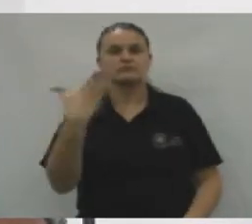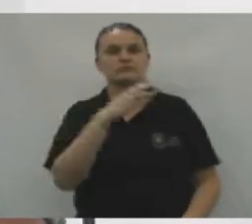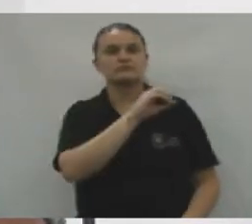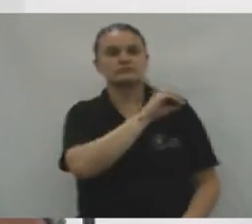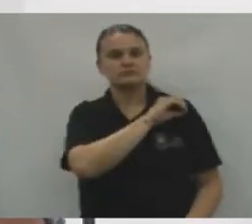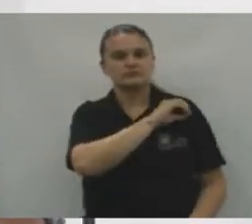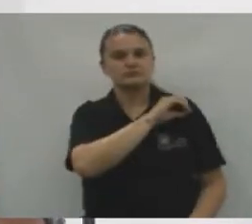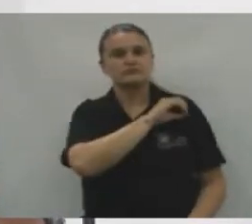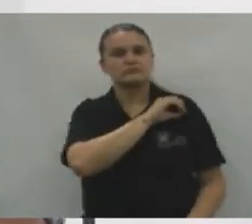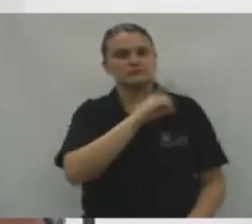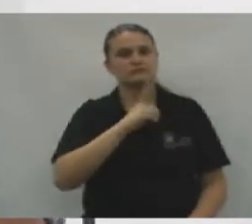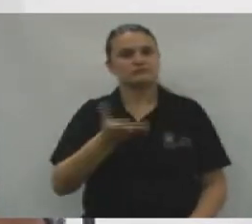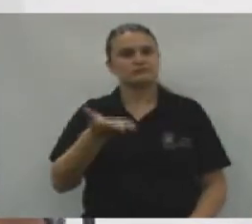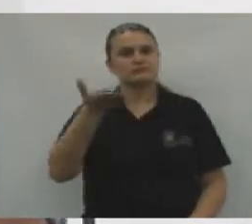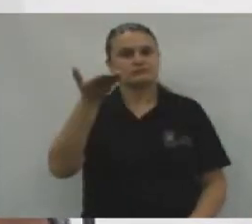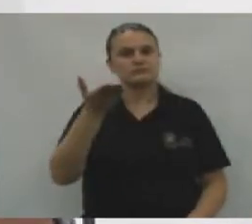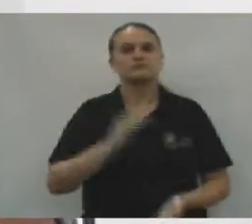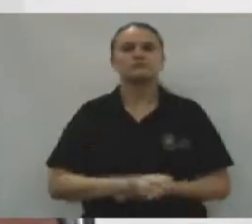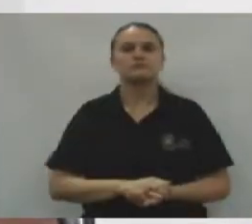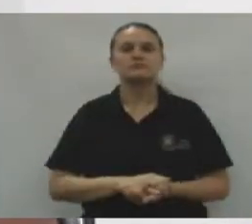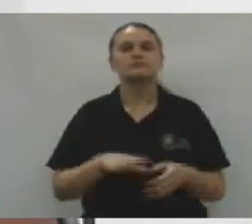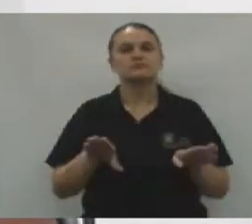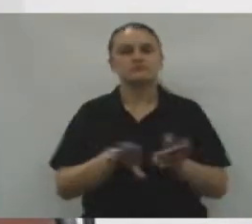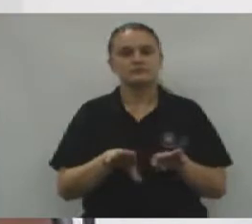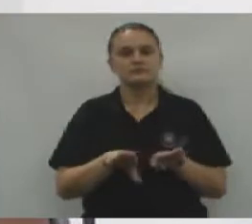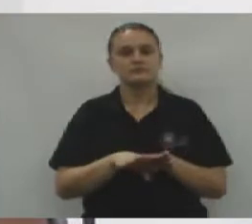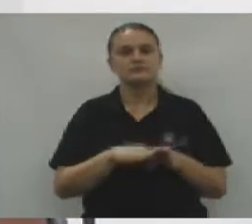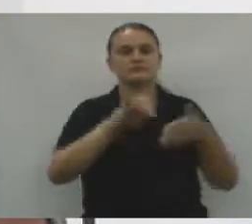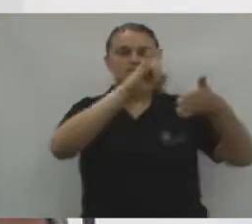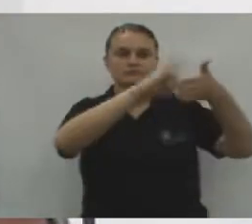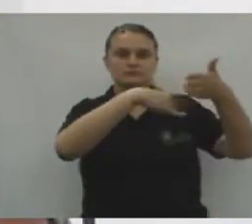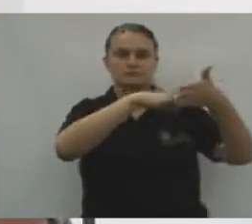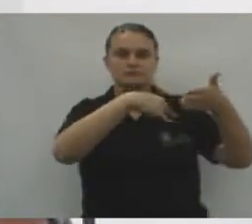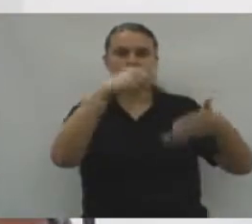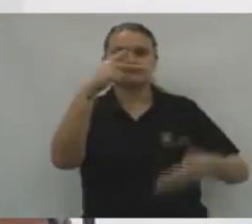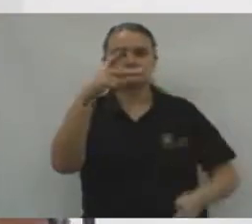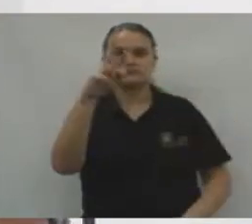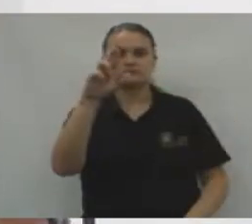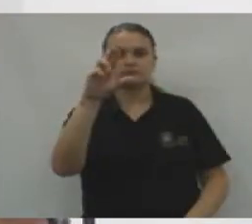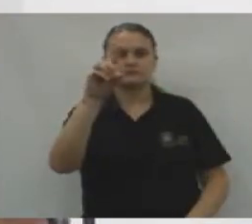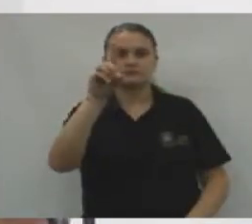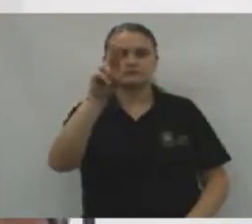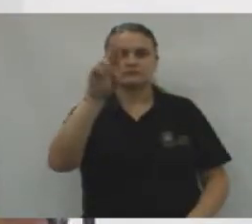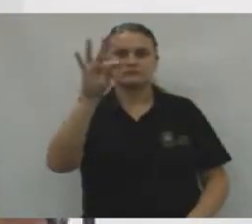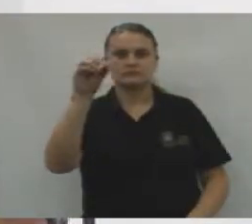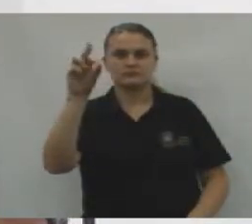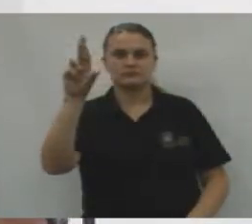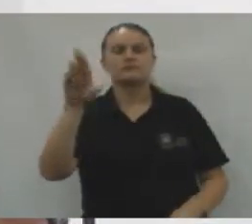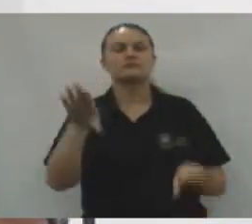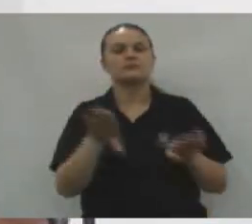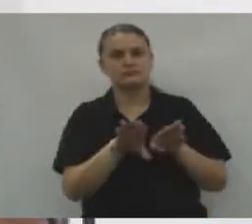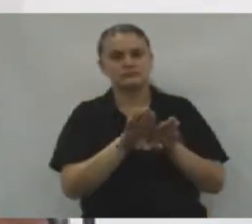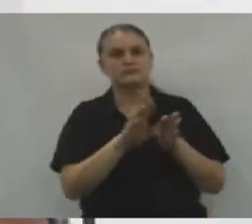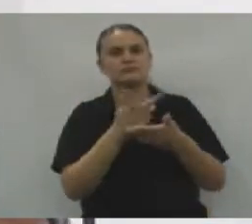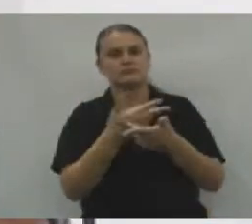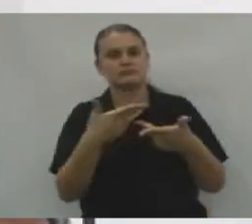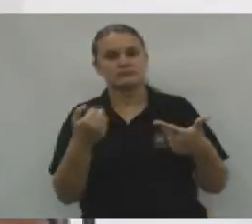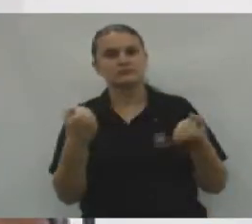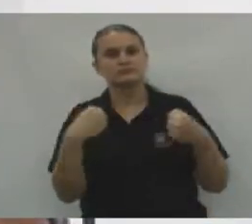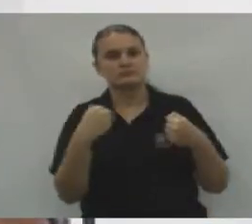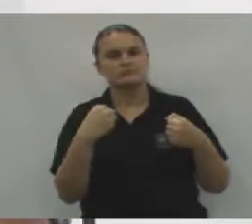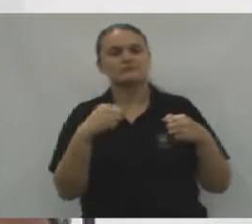ele aumente para maior ainda. E também a questão da nota de produtor é outra coisa que a gente